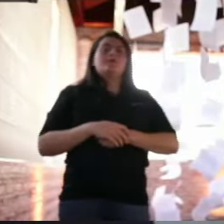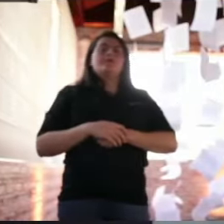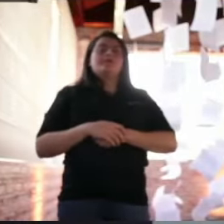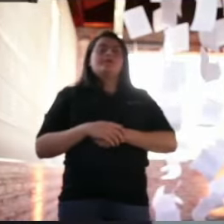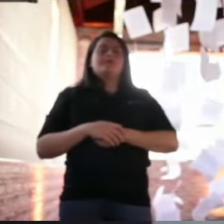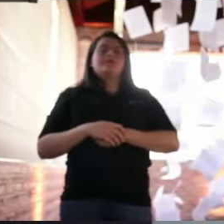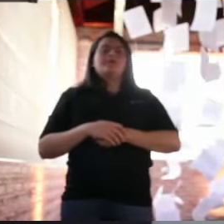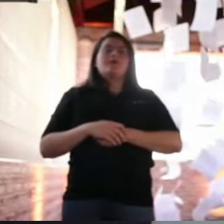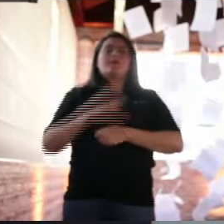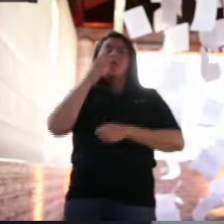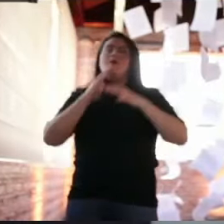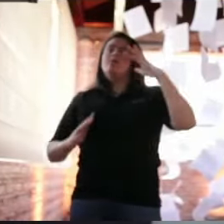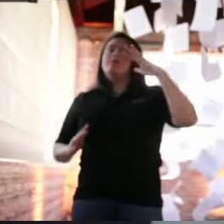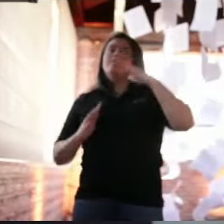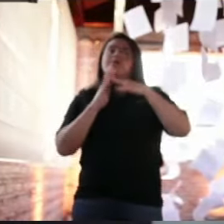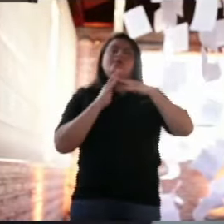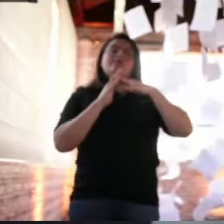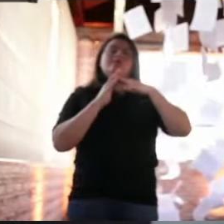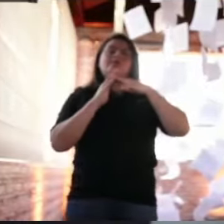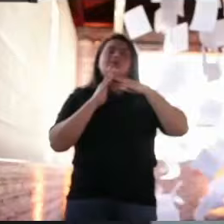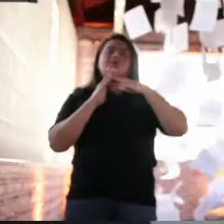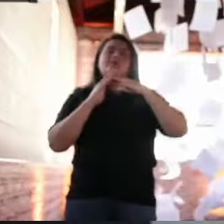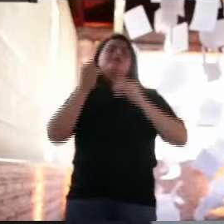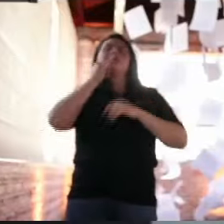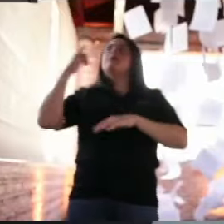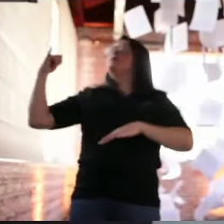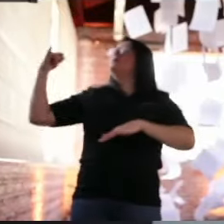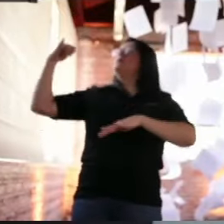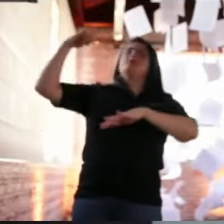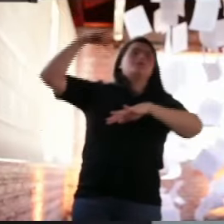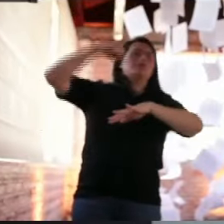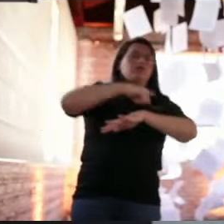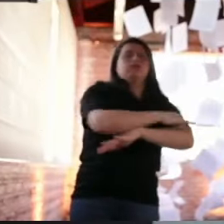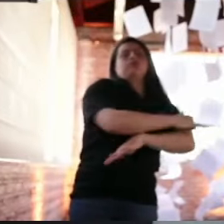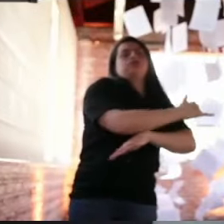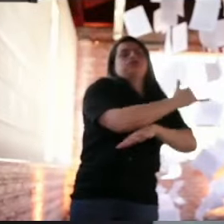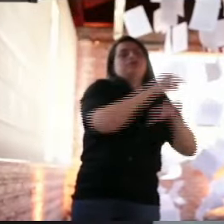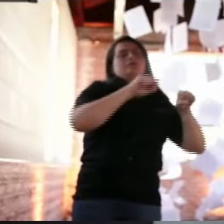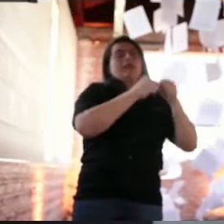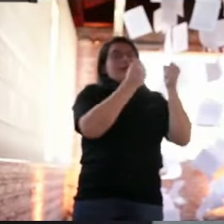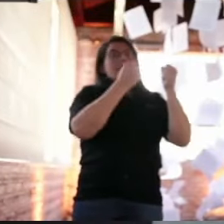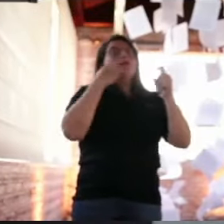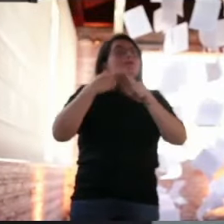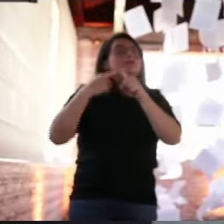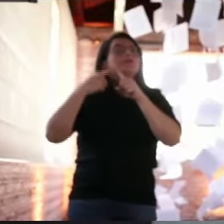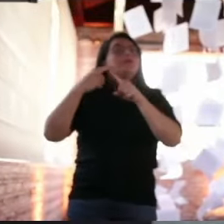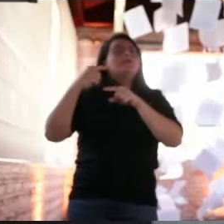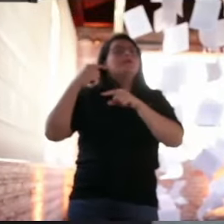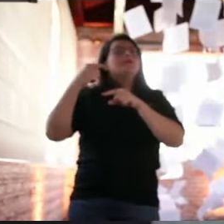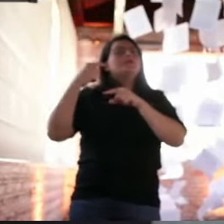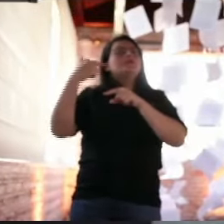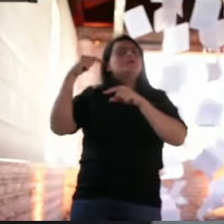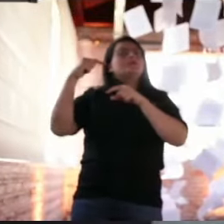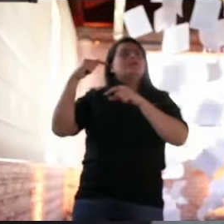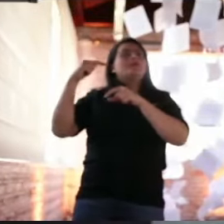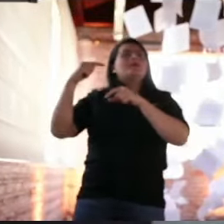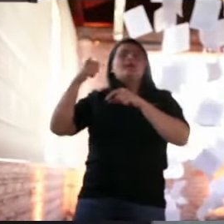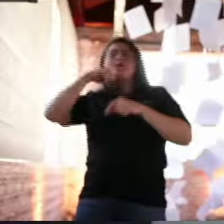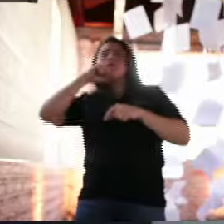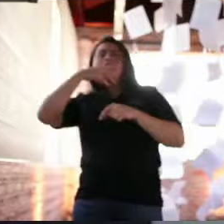excessivo de queda de avião porque já não dá status ser mãe e pai